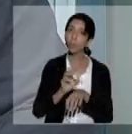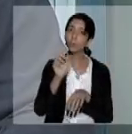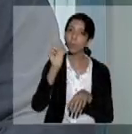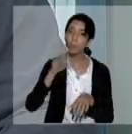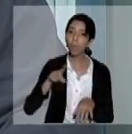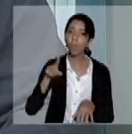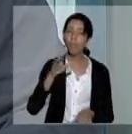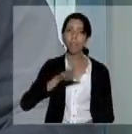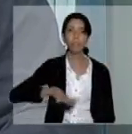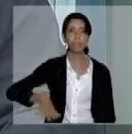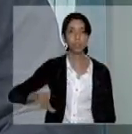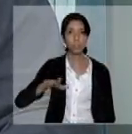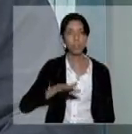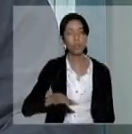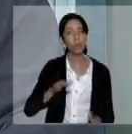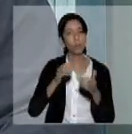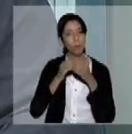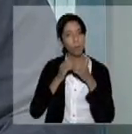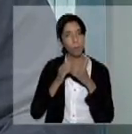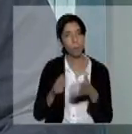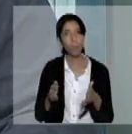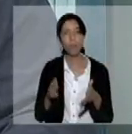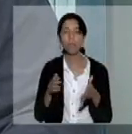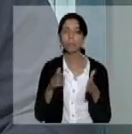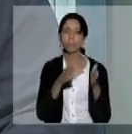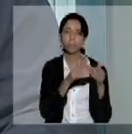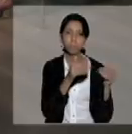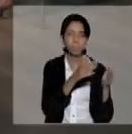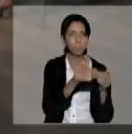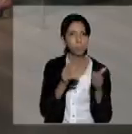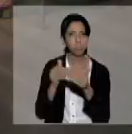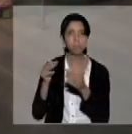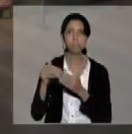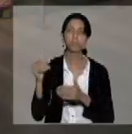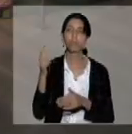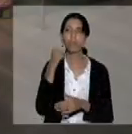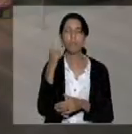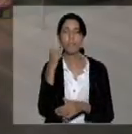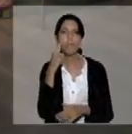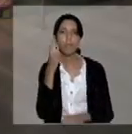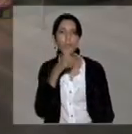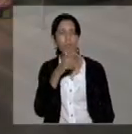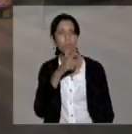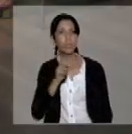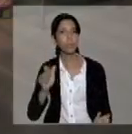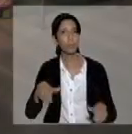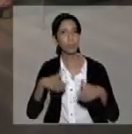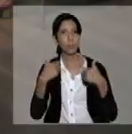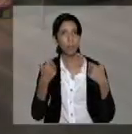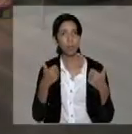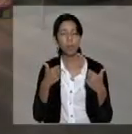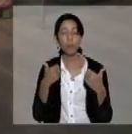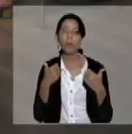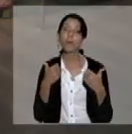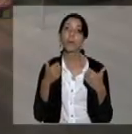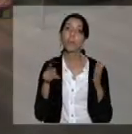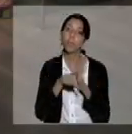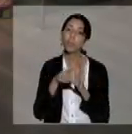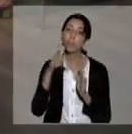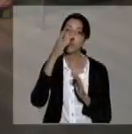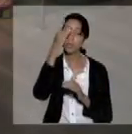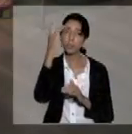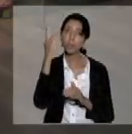faz com que a região comece a demandar por soluções para um